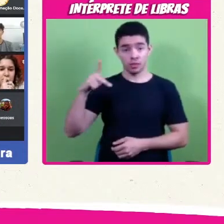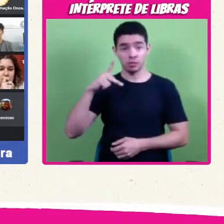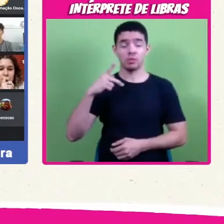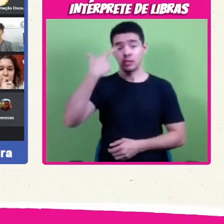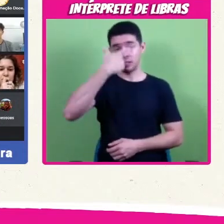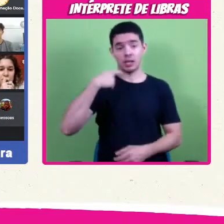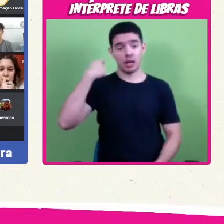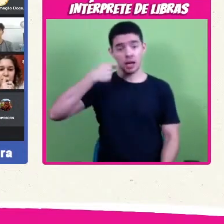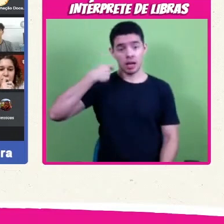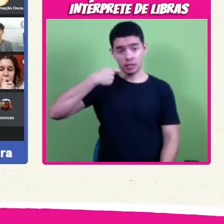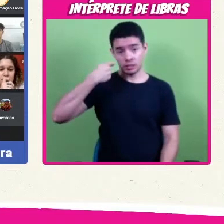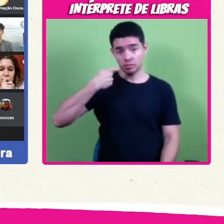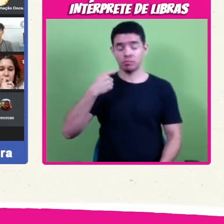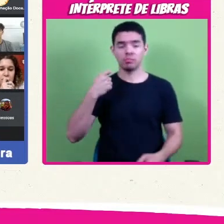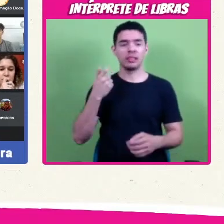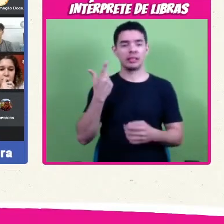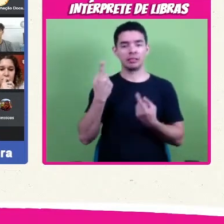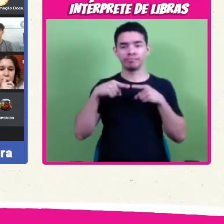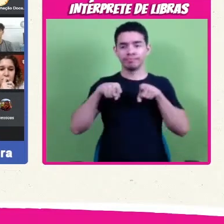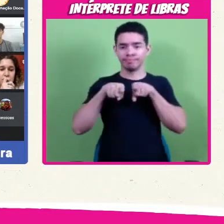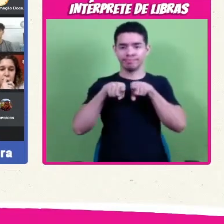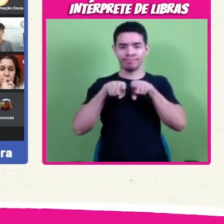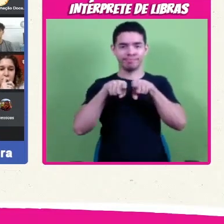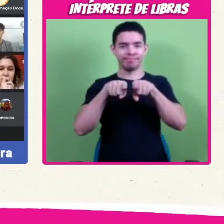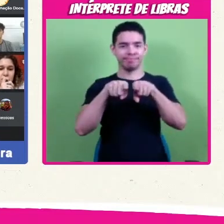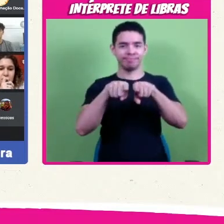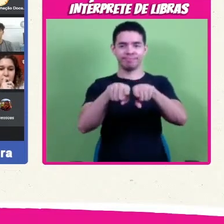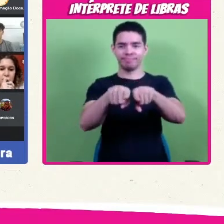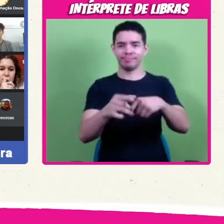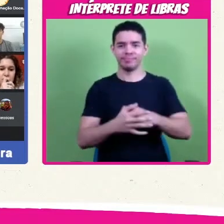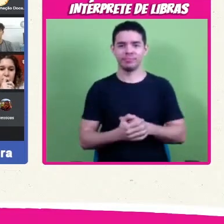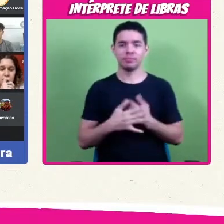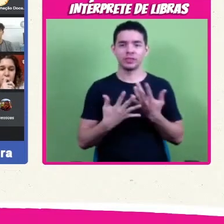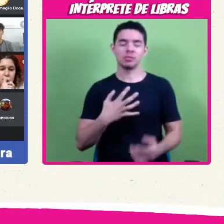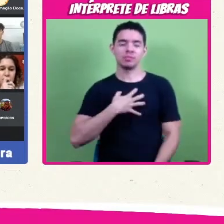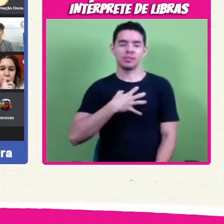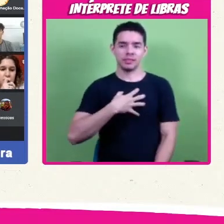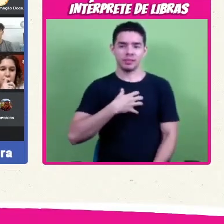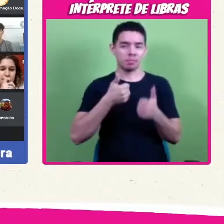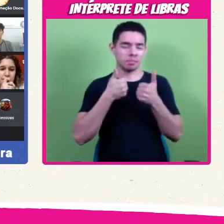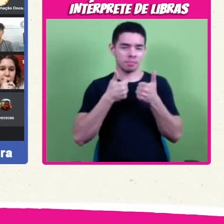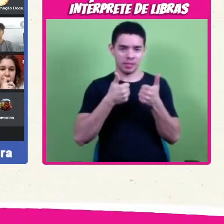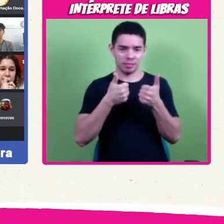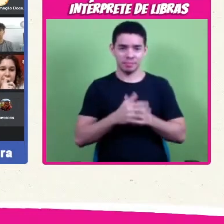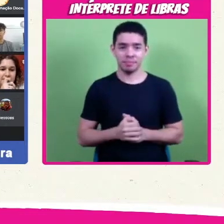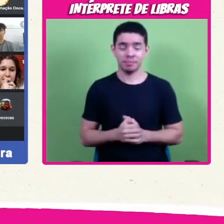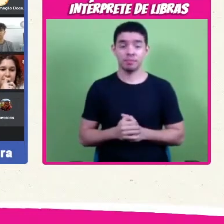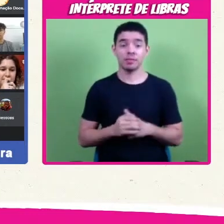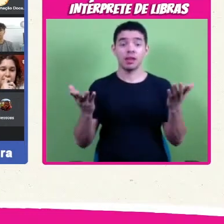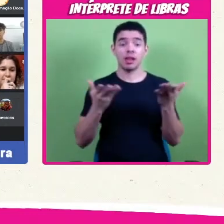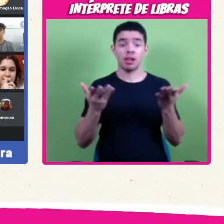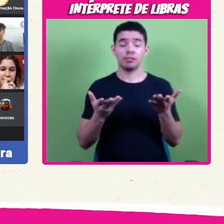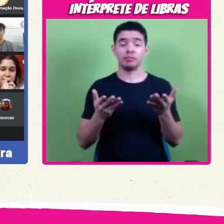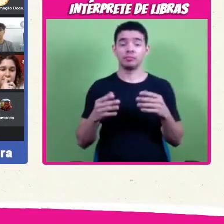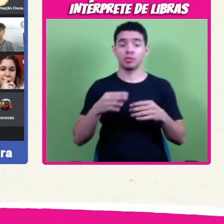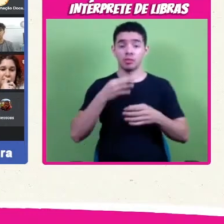ambas caminham juntas e concomitantemente, então, nesse sentido, me sinto bem agraciada. Mas agora vamos para os comentários,